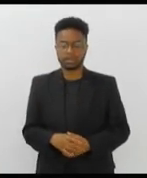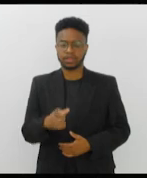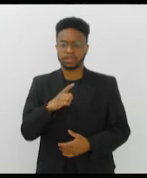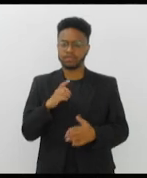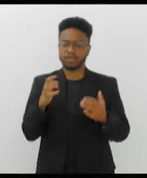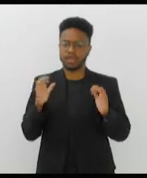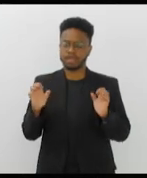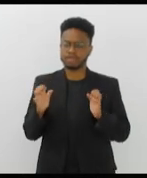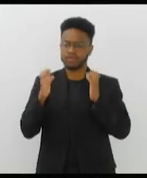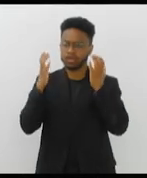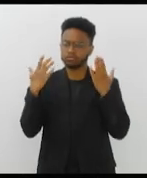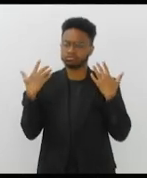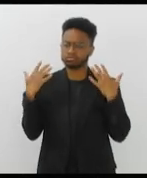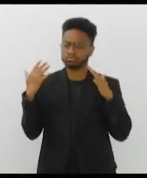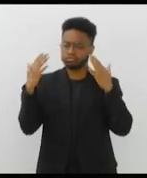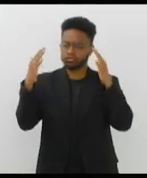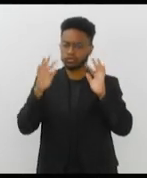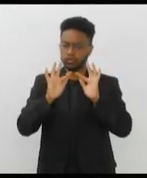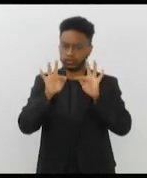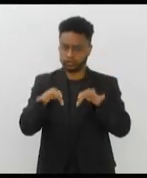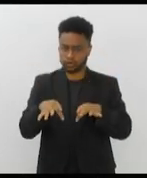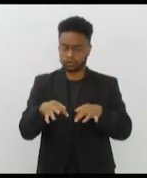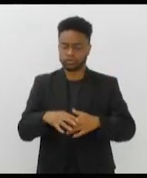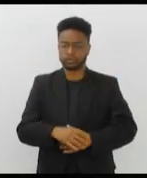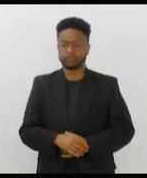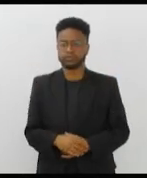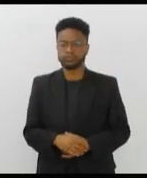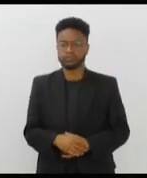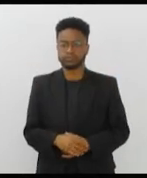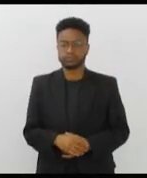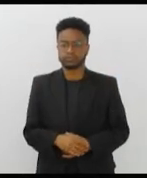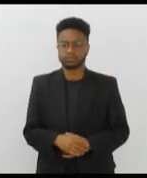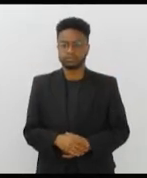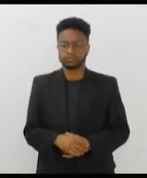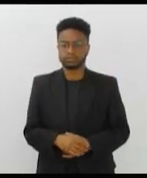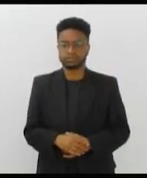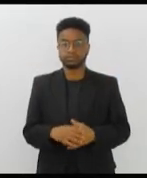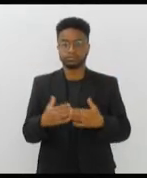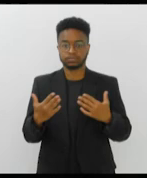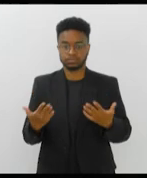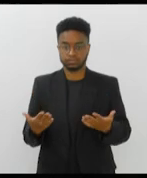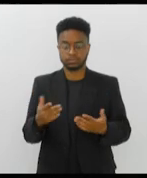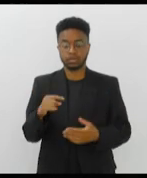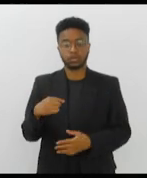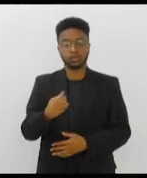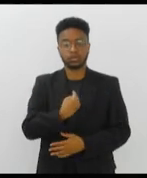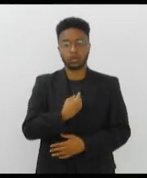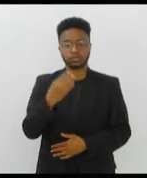de encerramento. O nosso Brasil